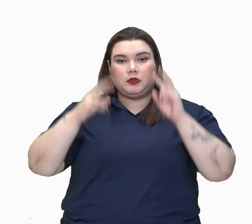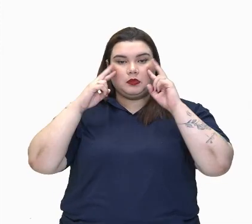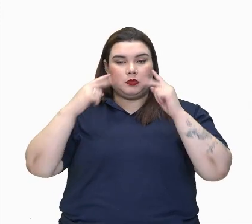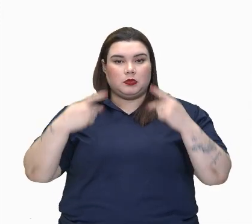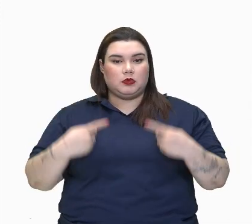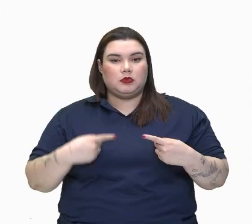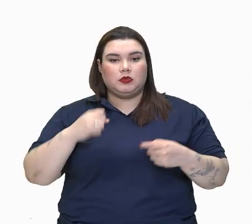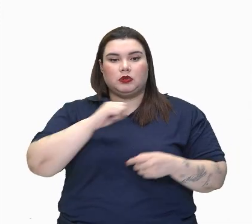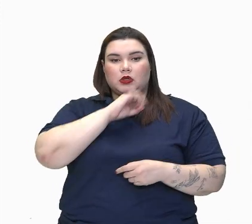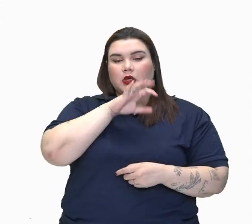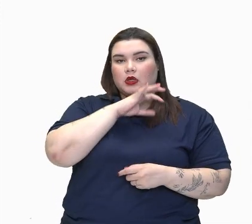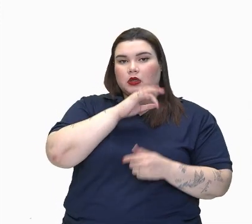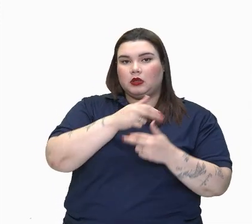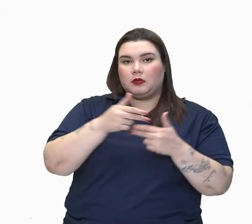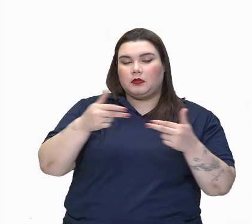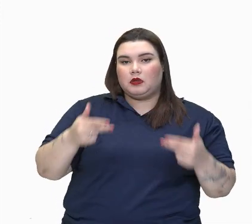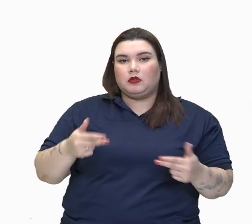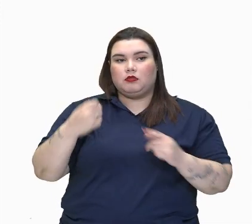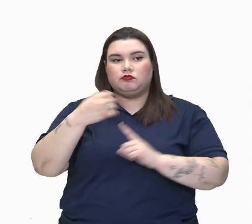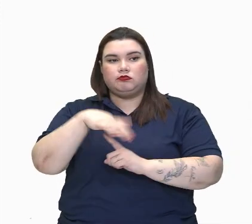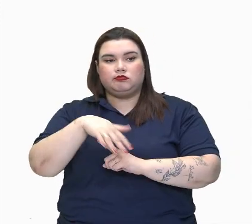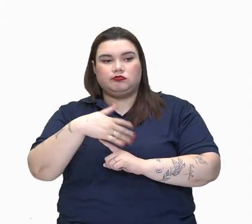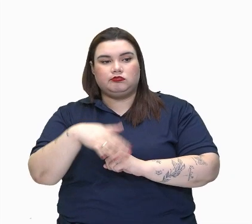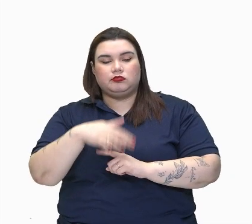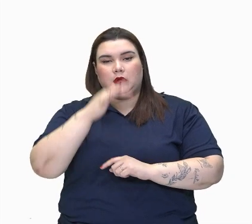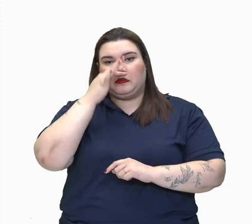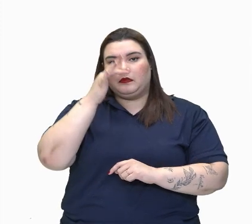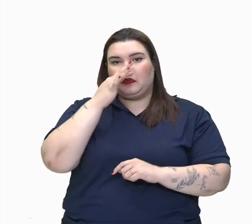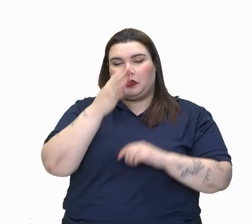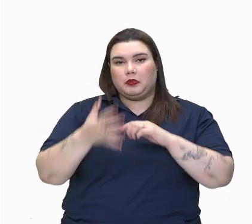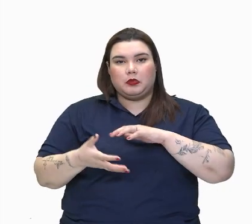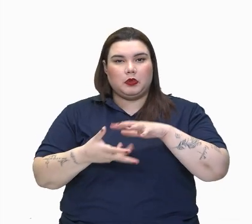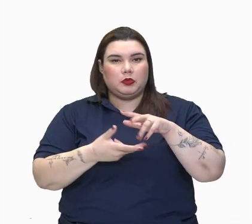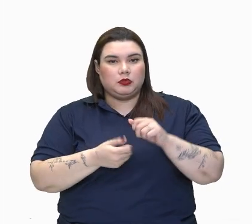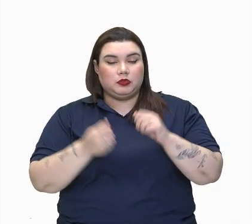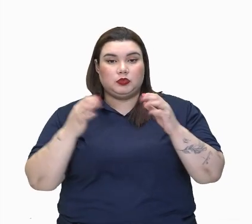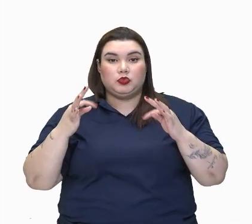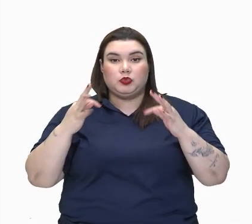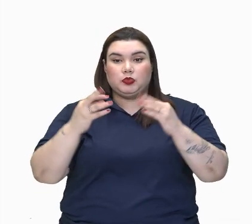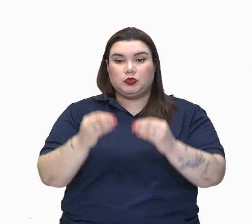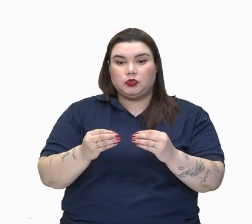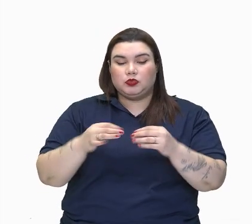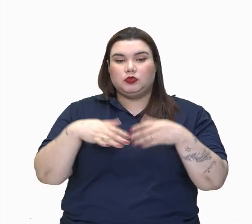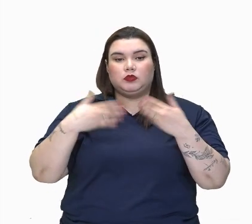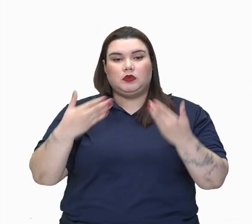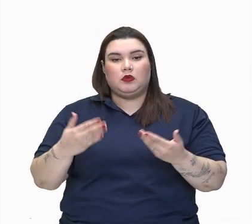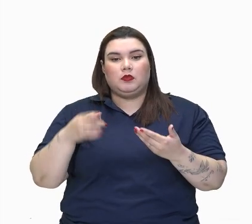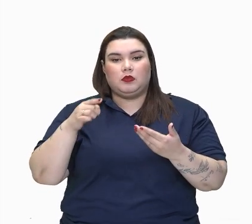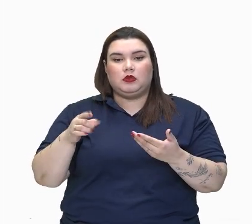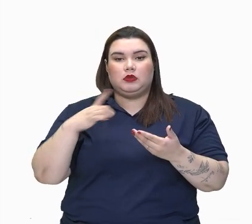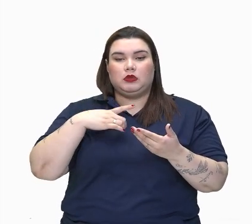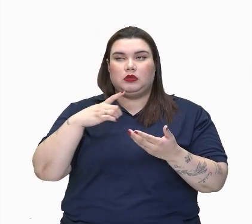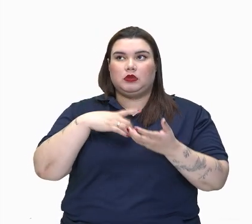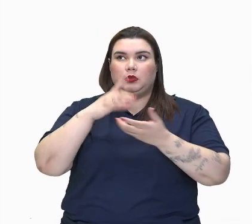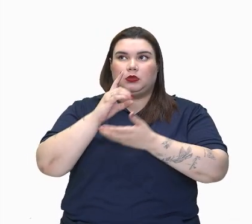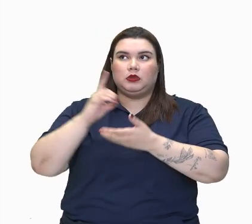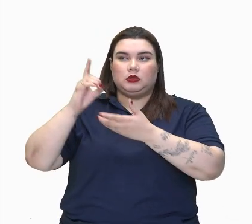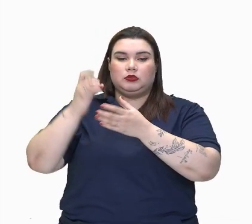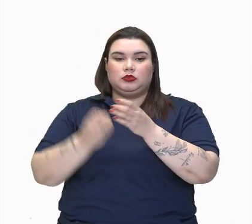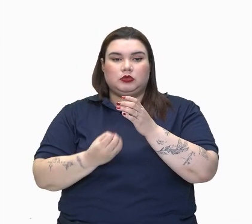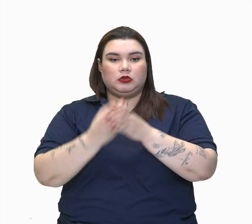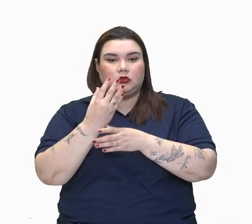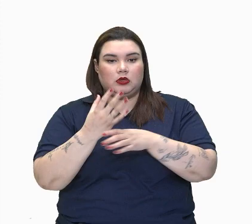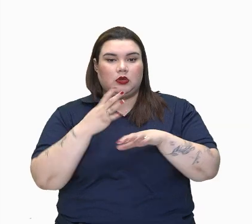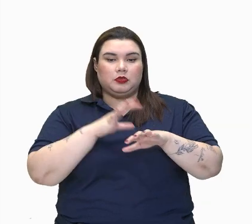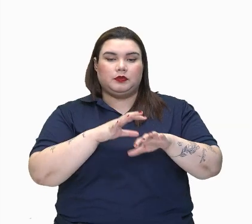dos animais, a vida dos vegetais, a vida do planeta. A ideia de uma divindade criadora